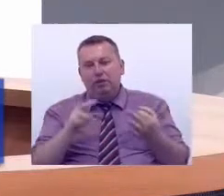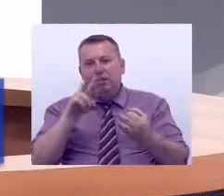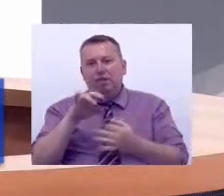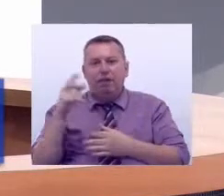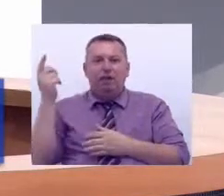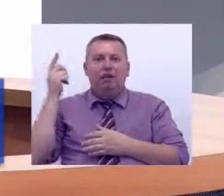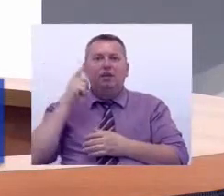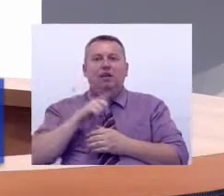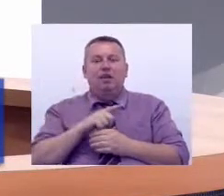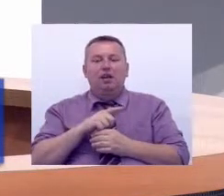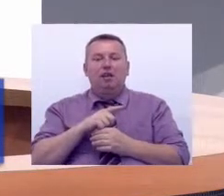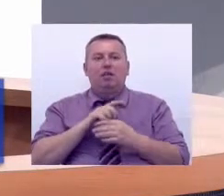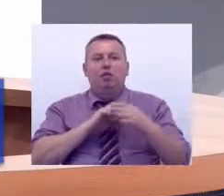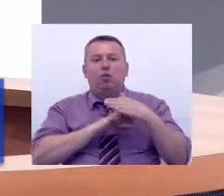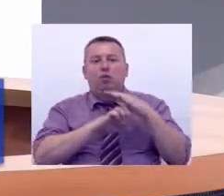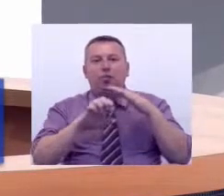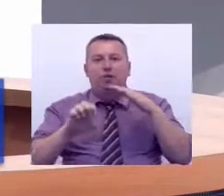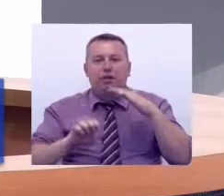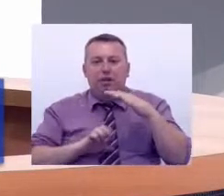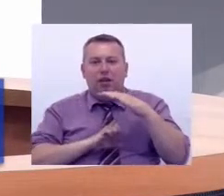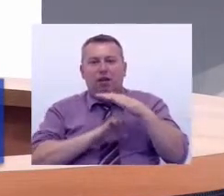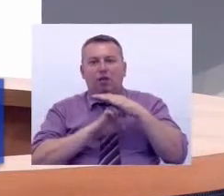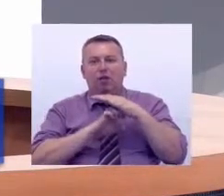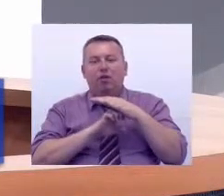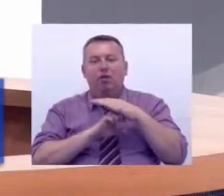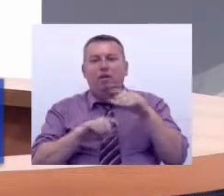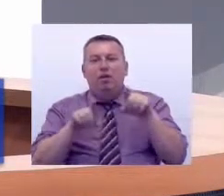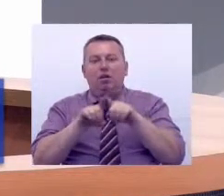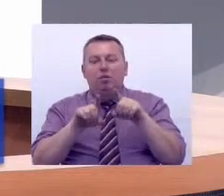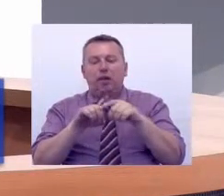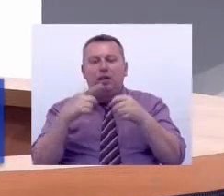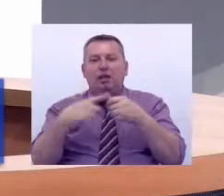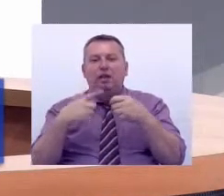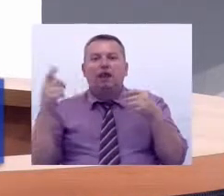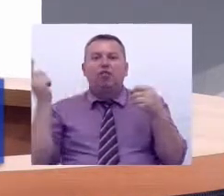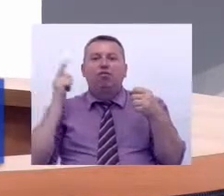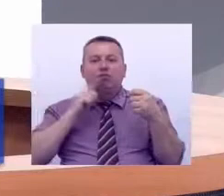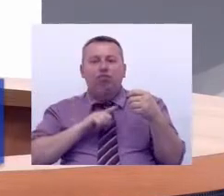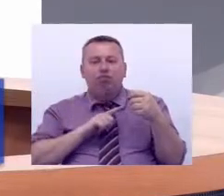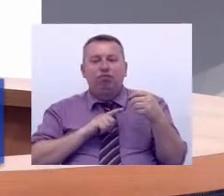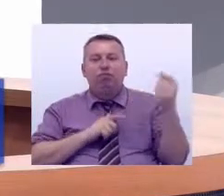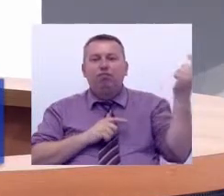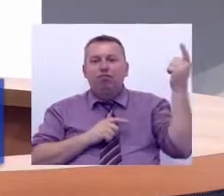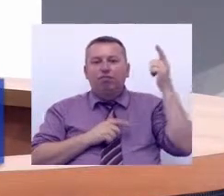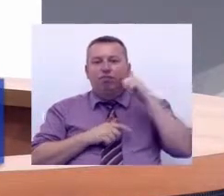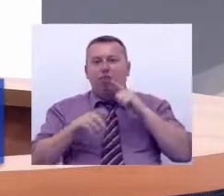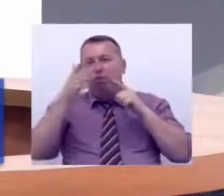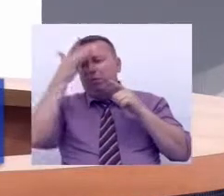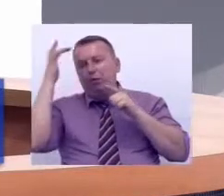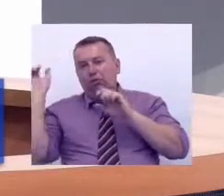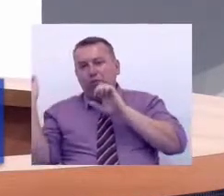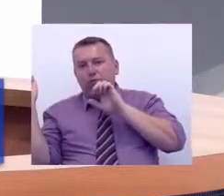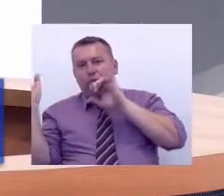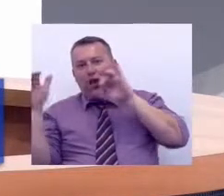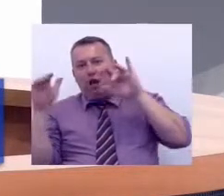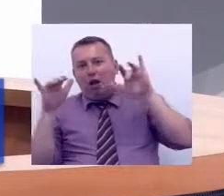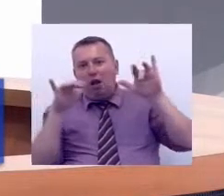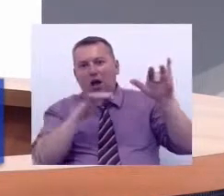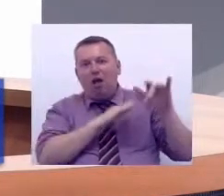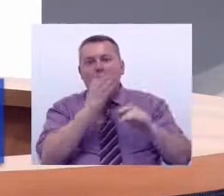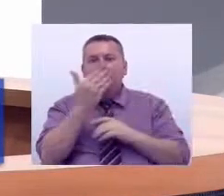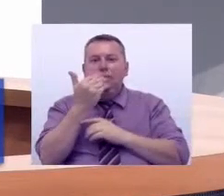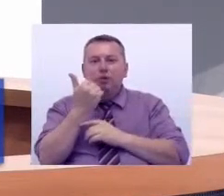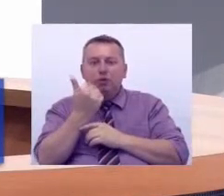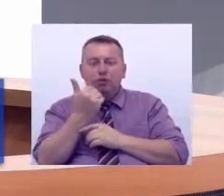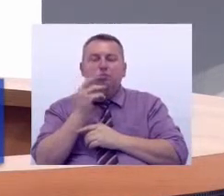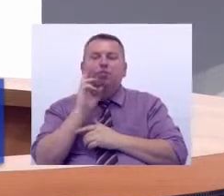ganhar os empresários, ganhará a cidade e ganhará também as pessoas que vão ali com suas famílias poder desfrutar